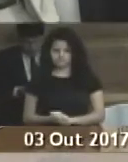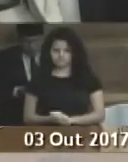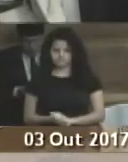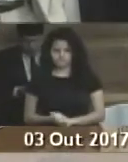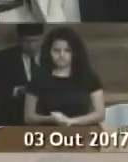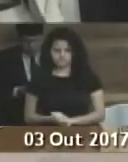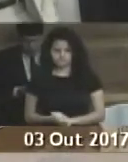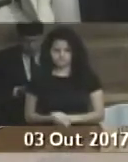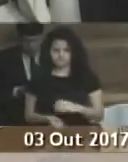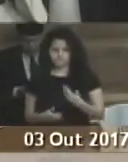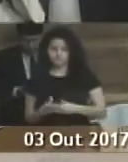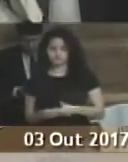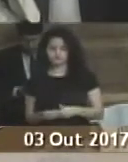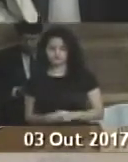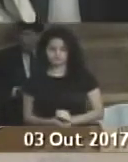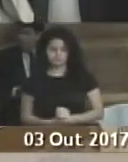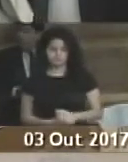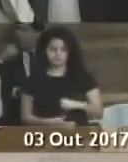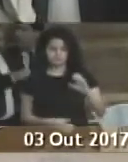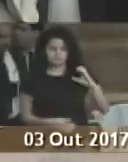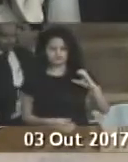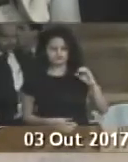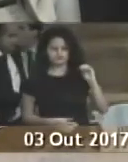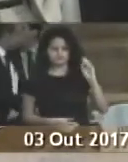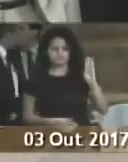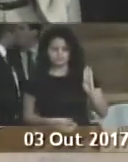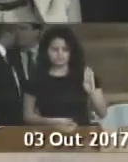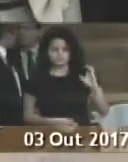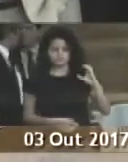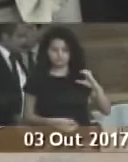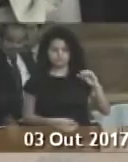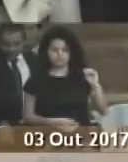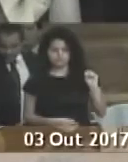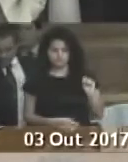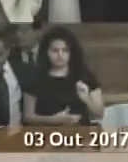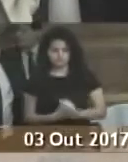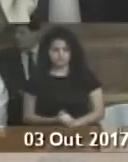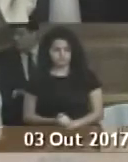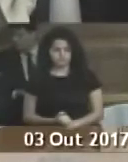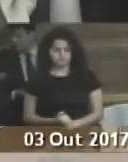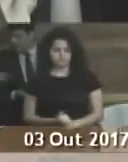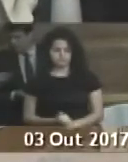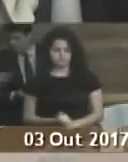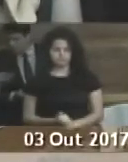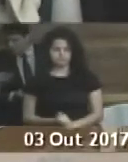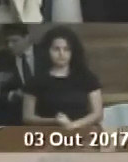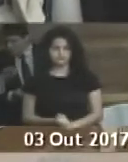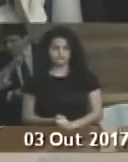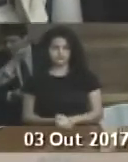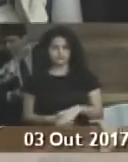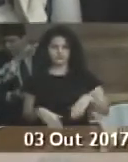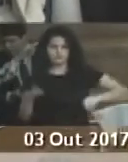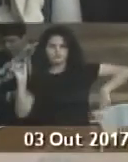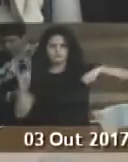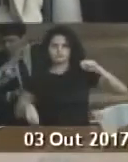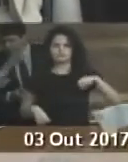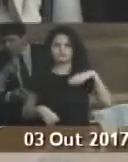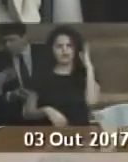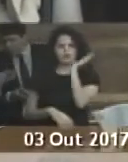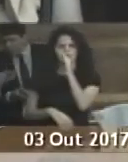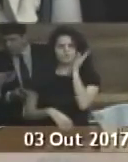de Canoagem, CBCA, e técnico de seleção Júnior Canoagem e Velocidade do Brasil,